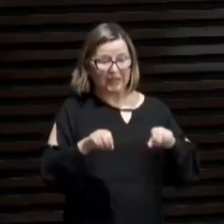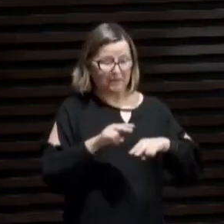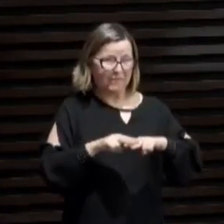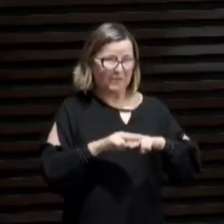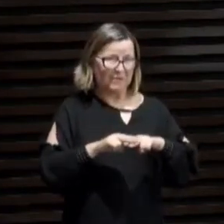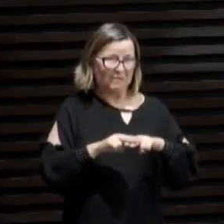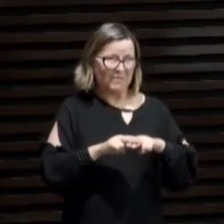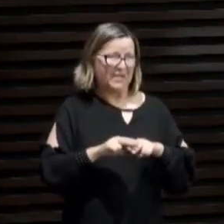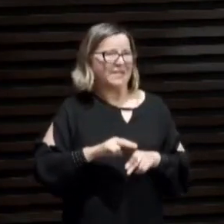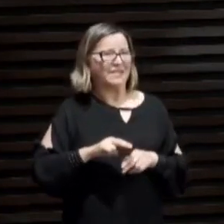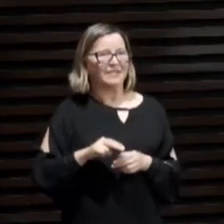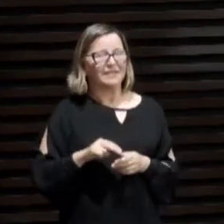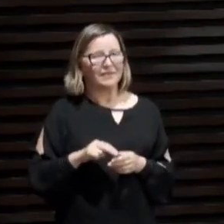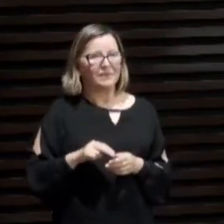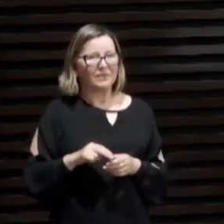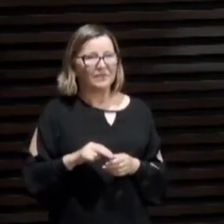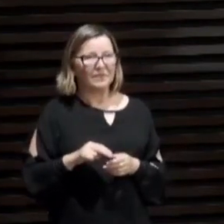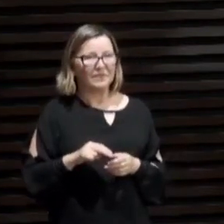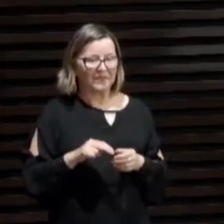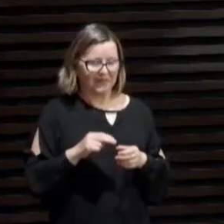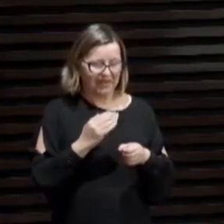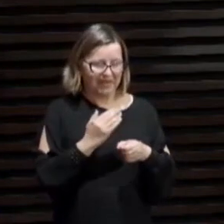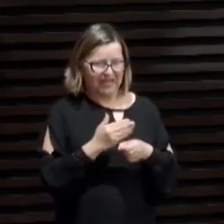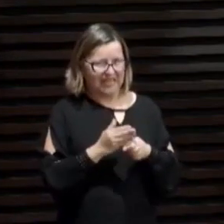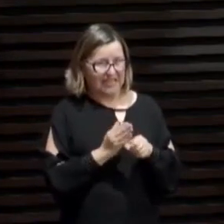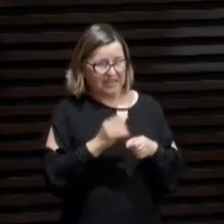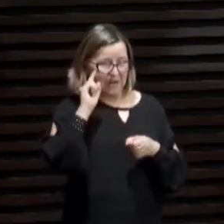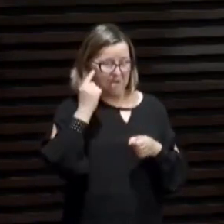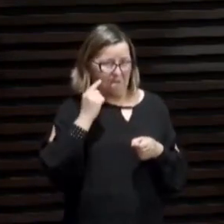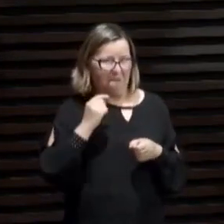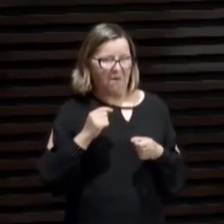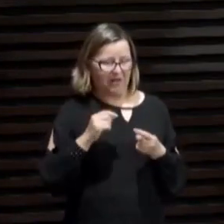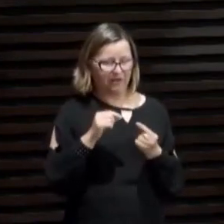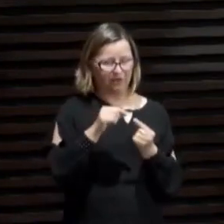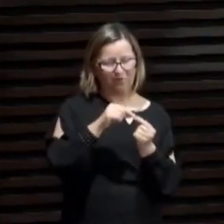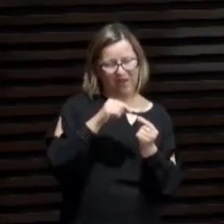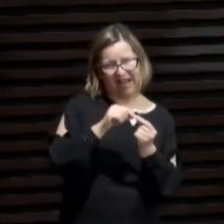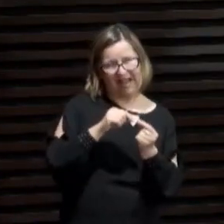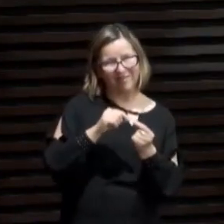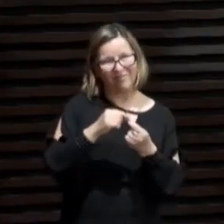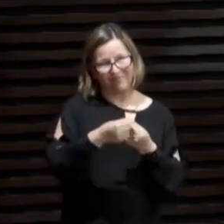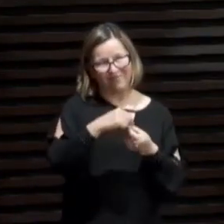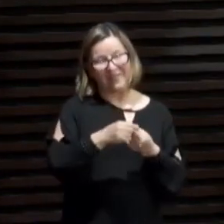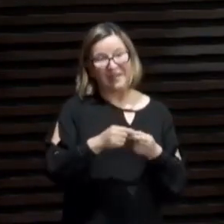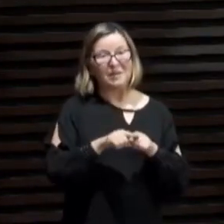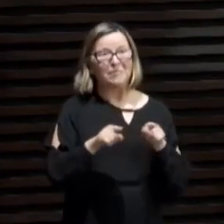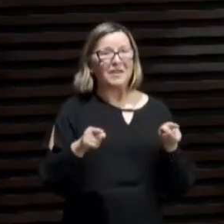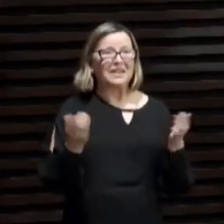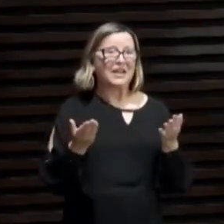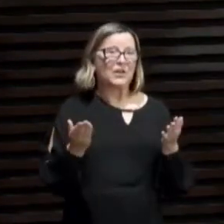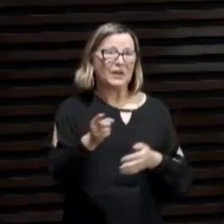alhos silvestres, das cebolas e dos alhos. Agora, porém, seca-se a nossa alma,